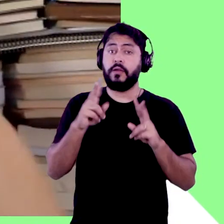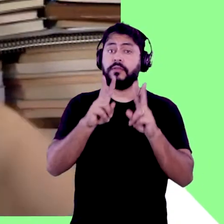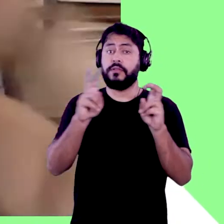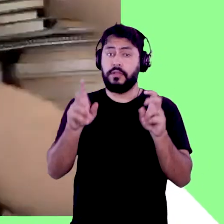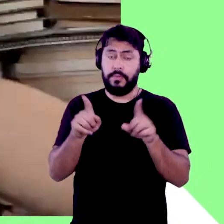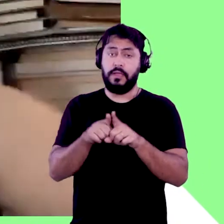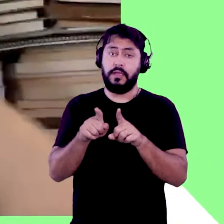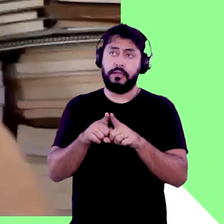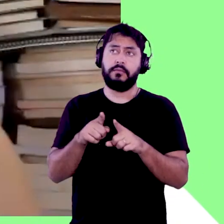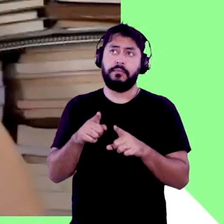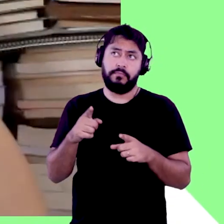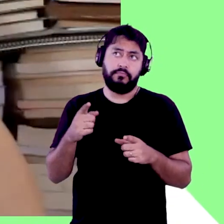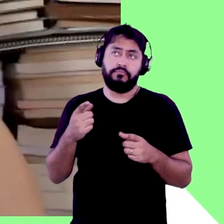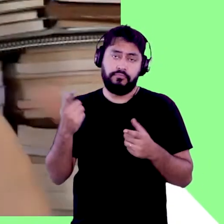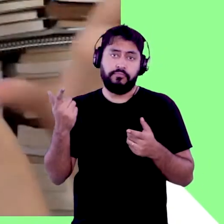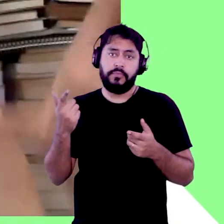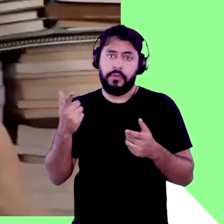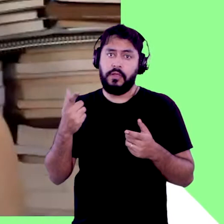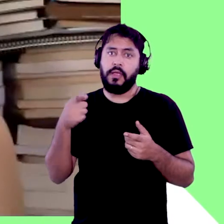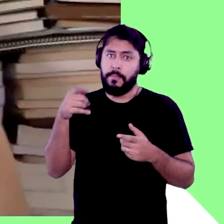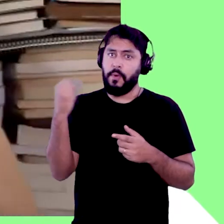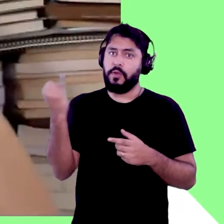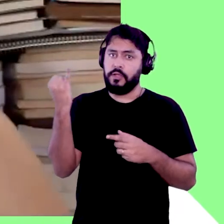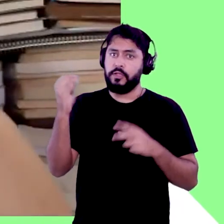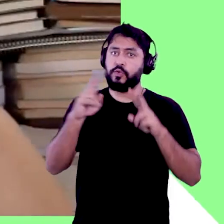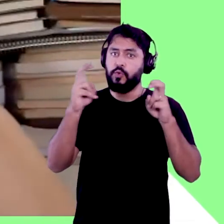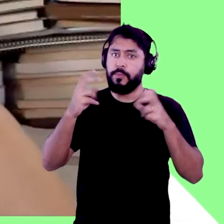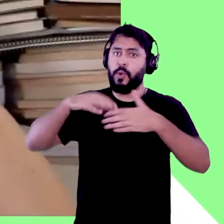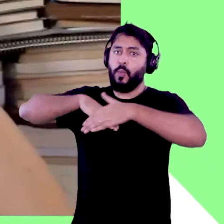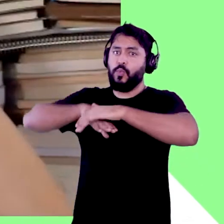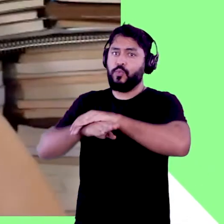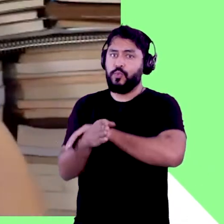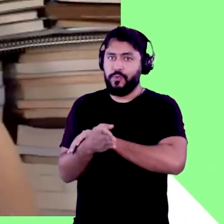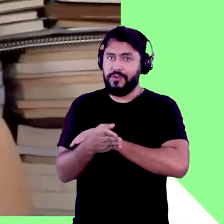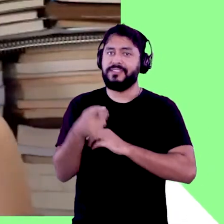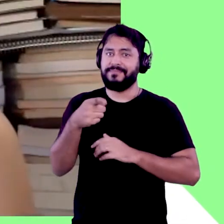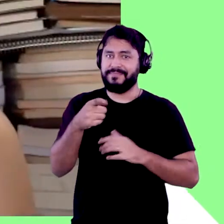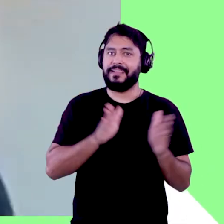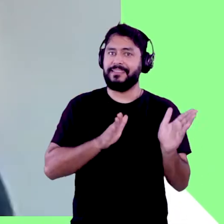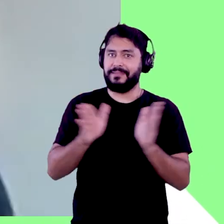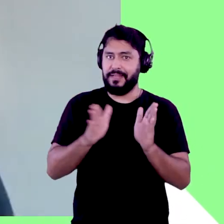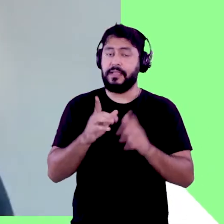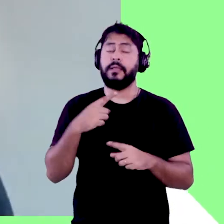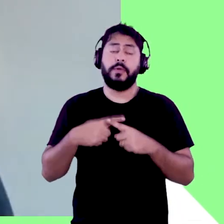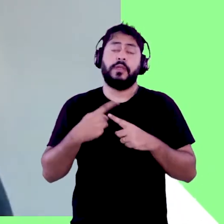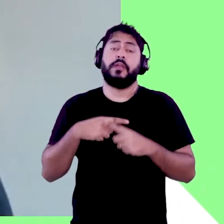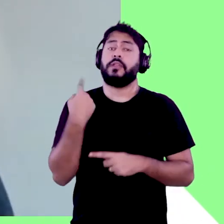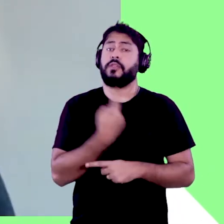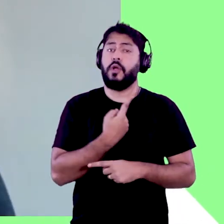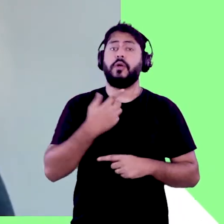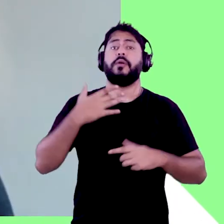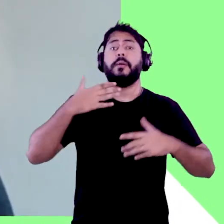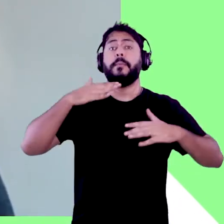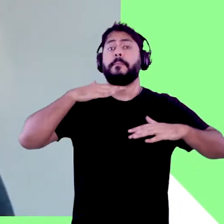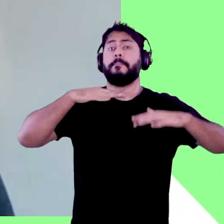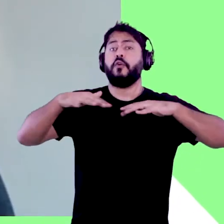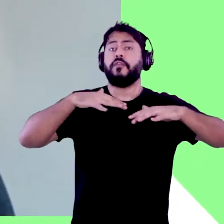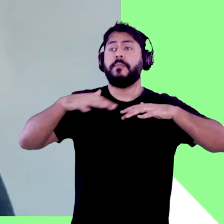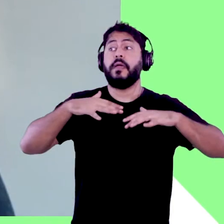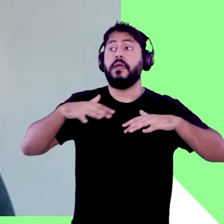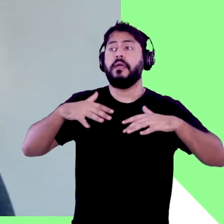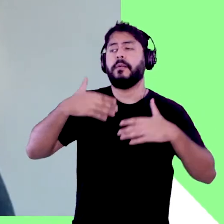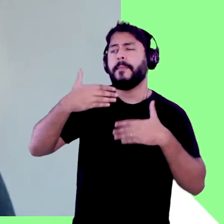isso tudo está englobado na cultura da acessibilidade, que a gente está nesse movimento de entender